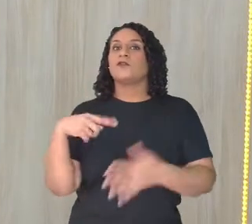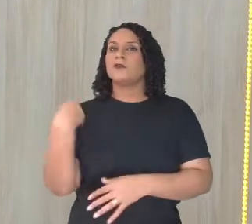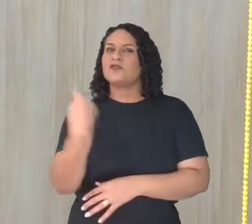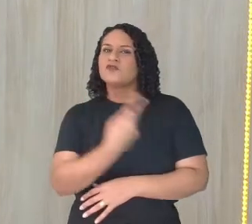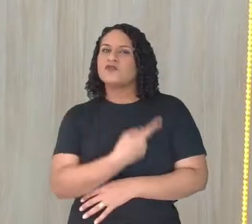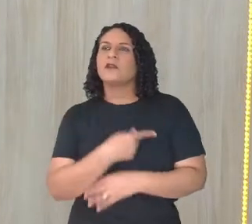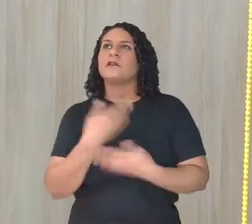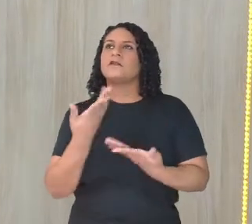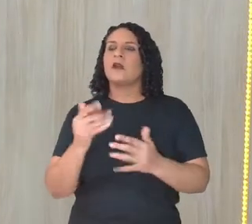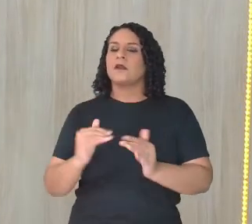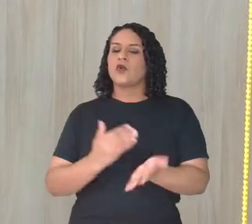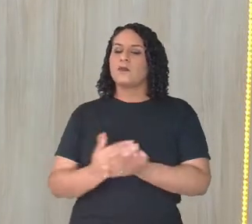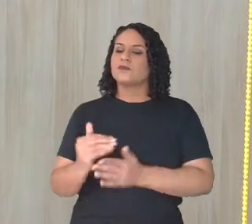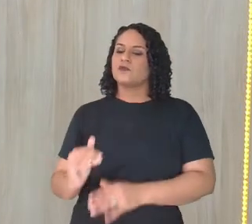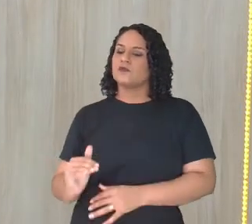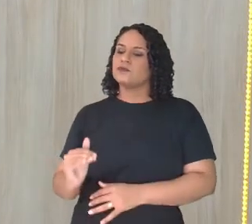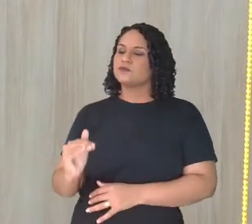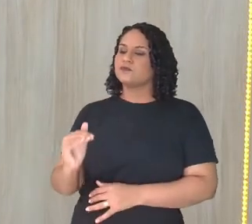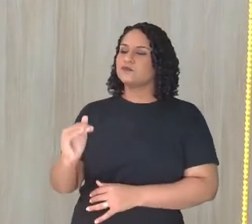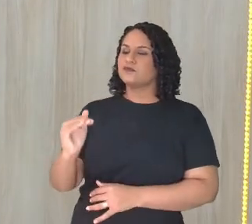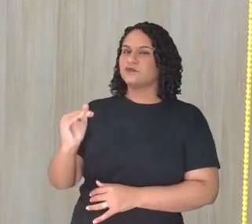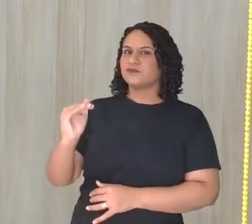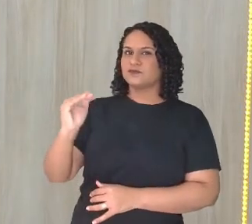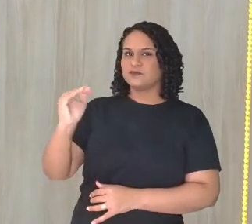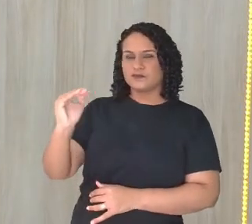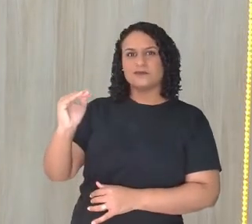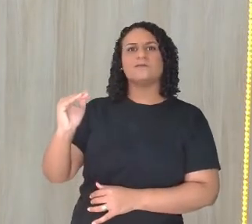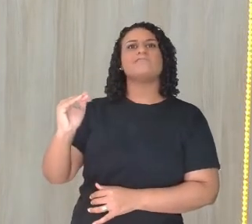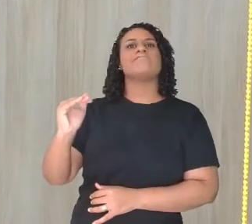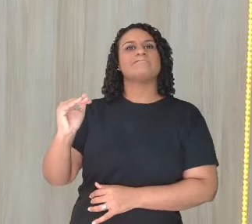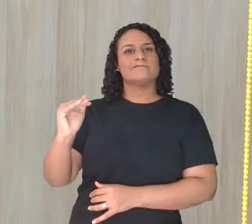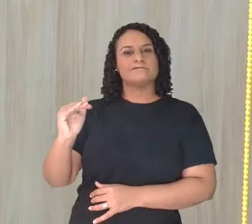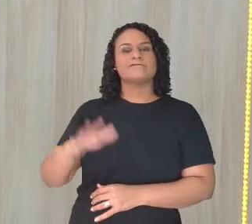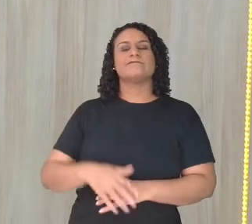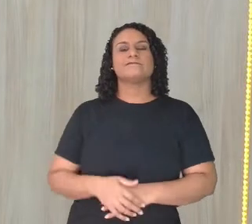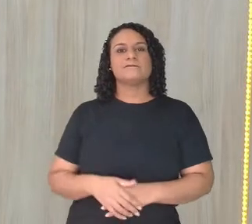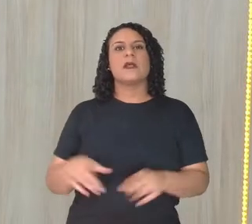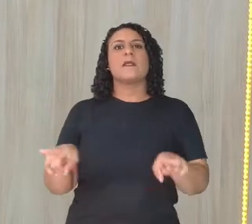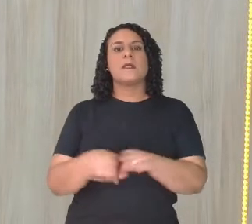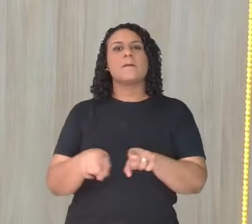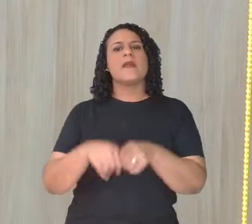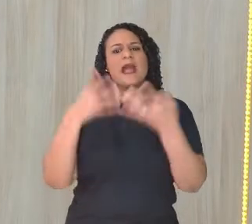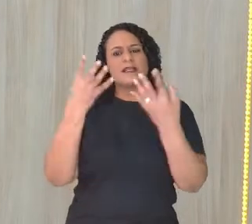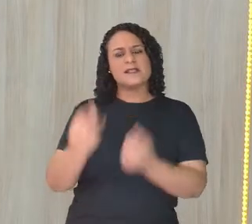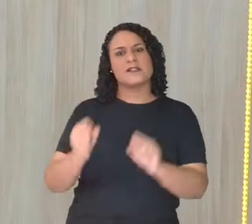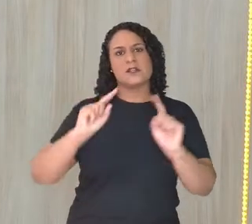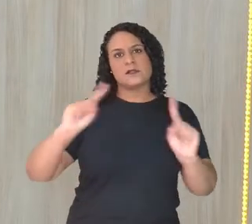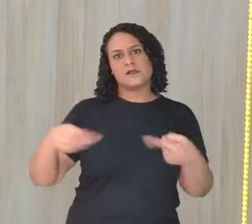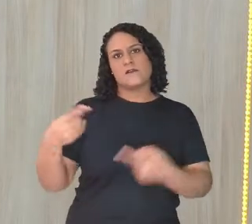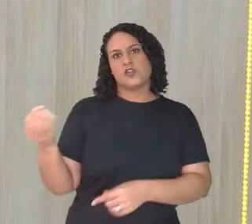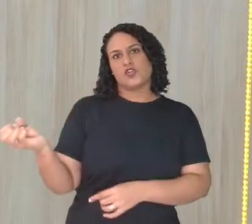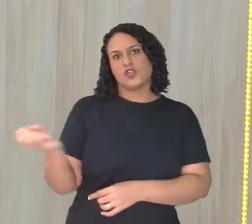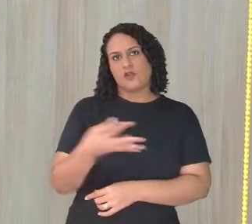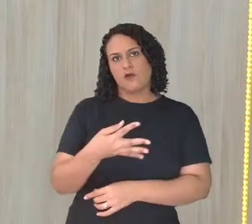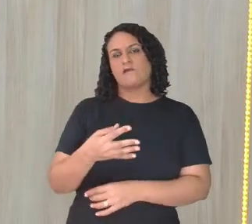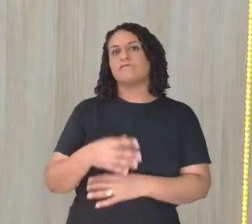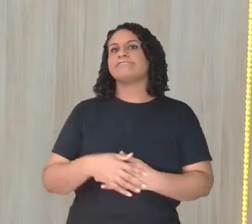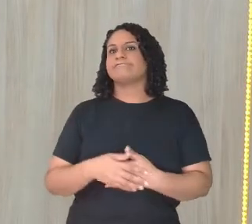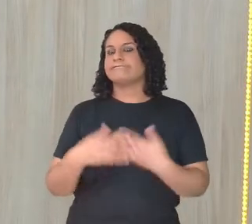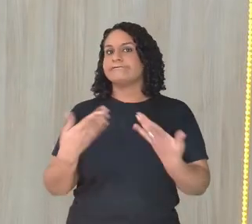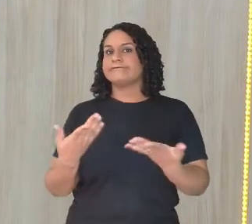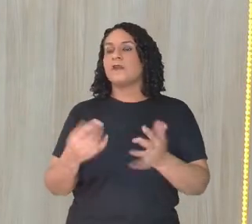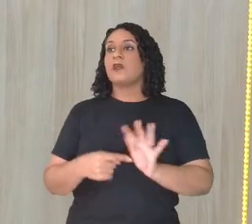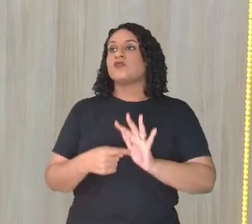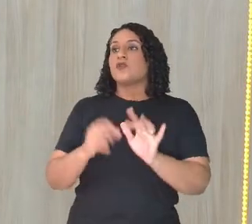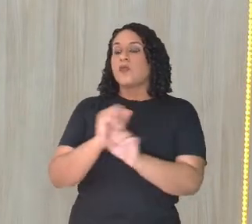adulta, vai se propondo a novos desafios, a gente é exposto aí para uma